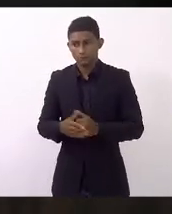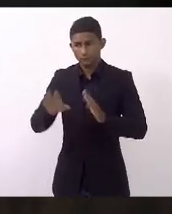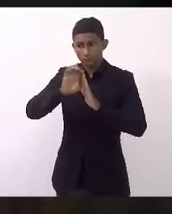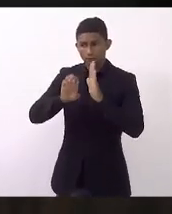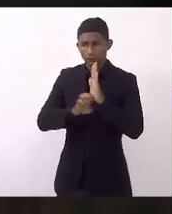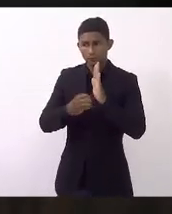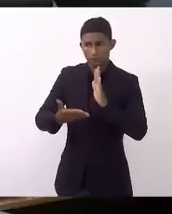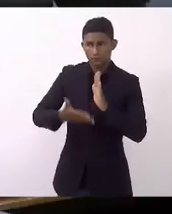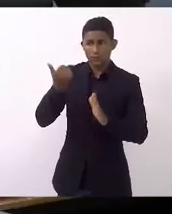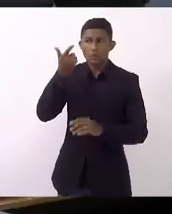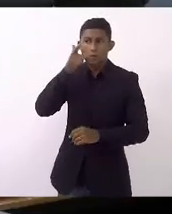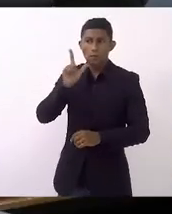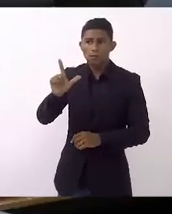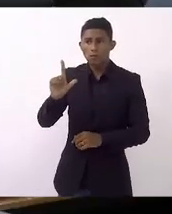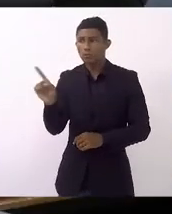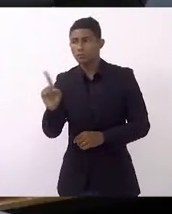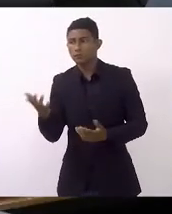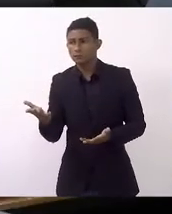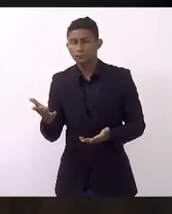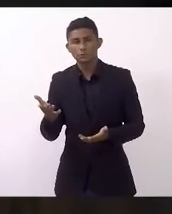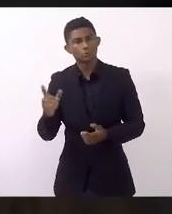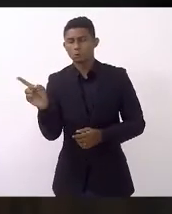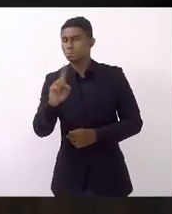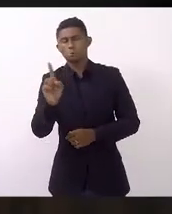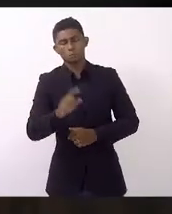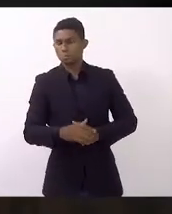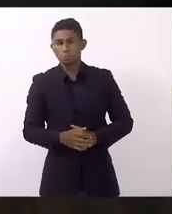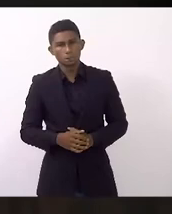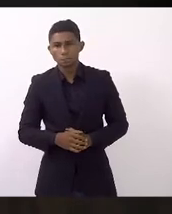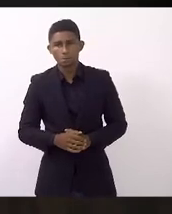não? Não, falou para mim que não.